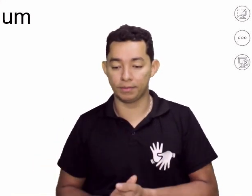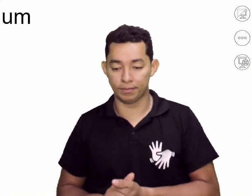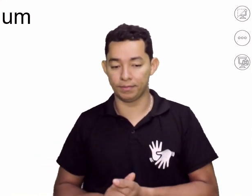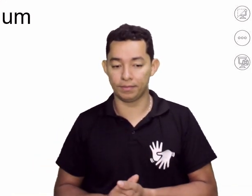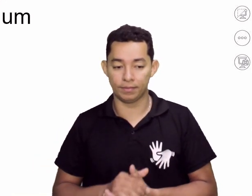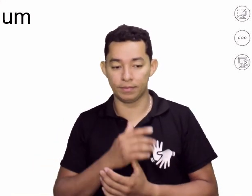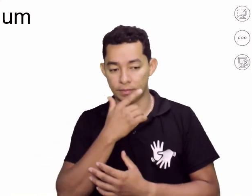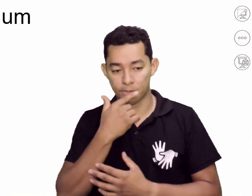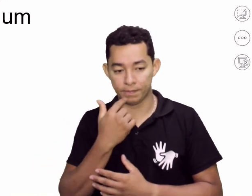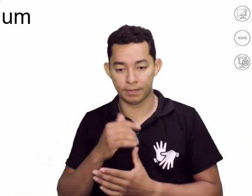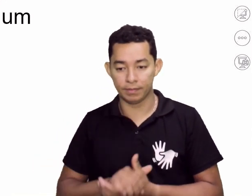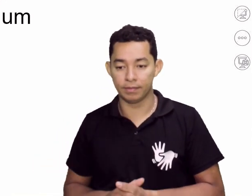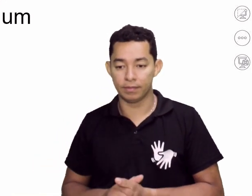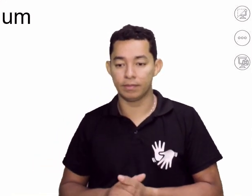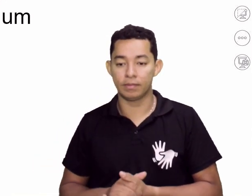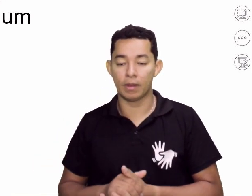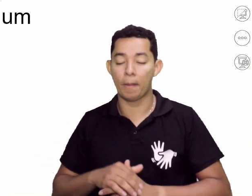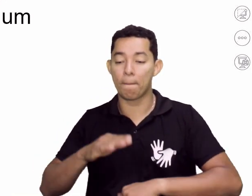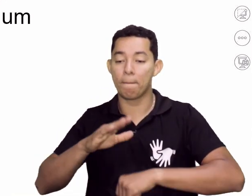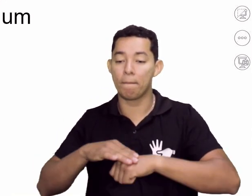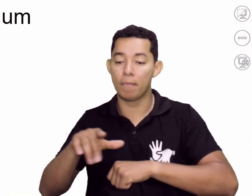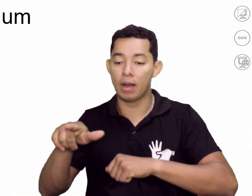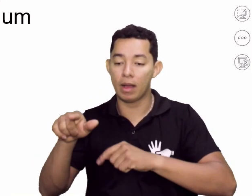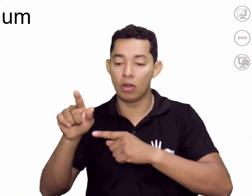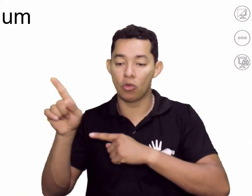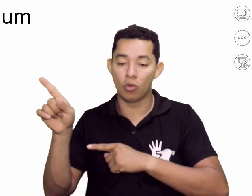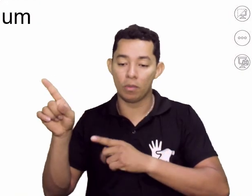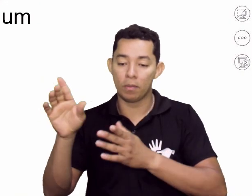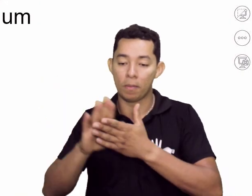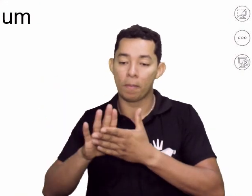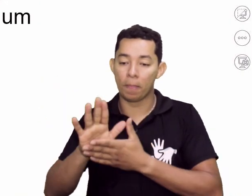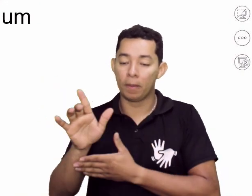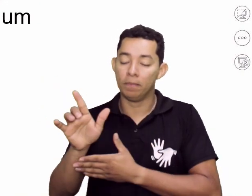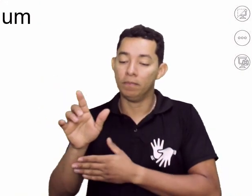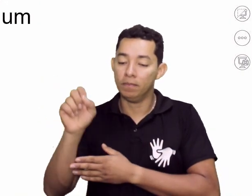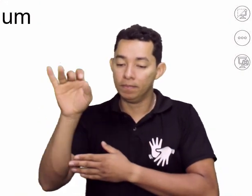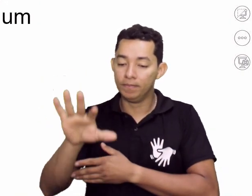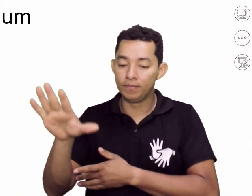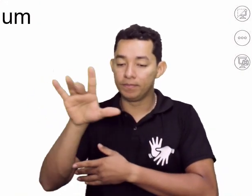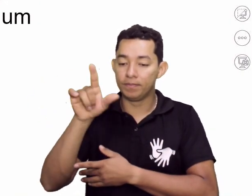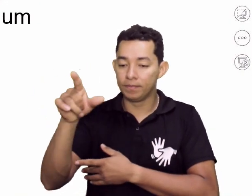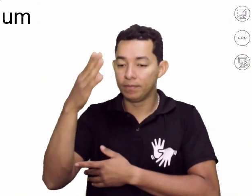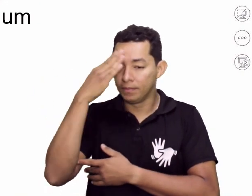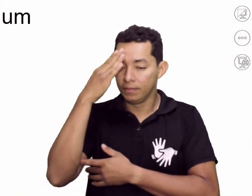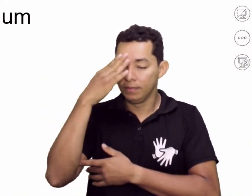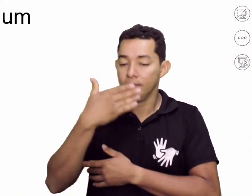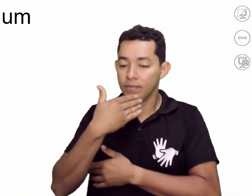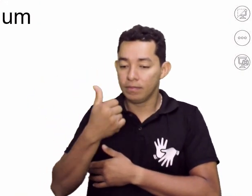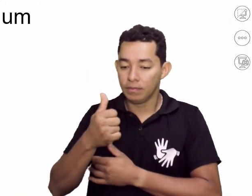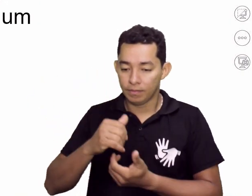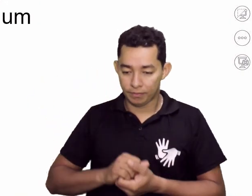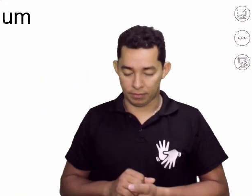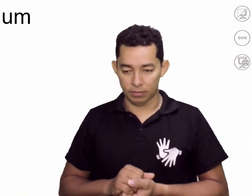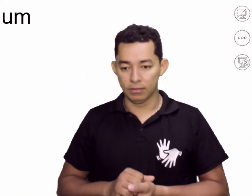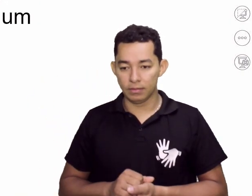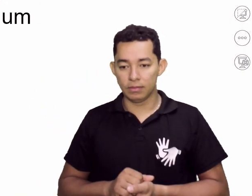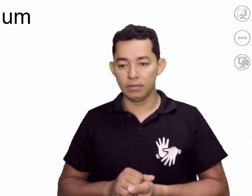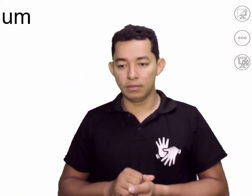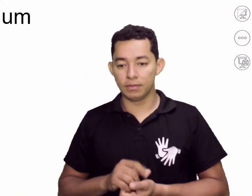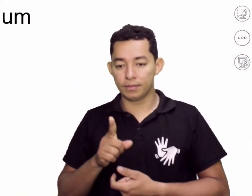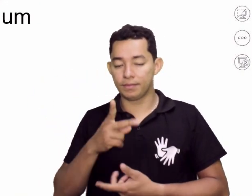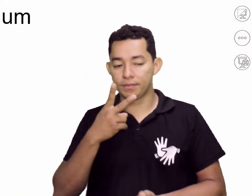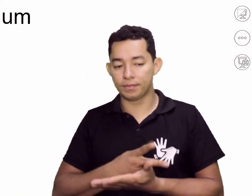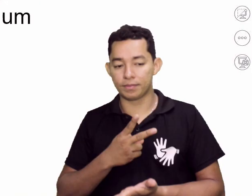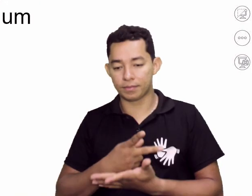Opa, tem aqui mais uma ilustração aqui para você se ligar nas paradas aí, né? Então, aquilo que eu sempre falo, você que